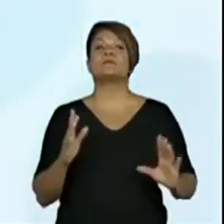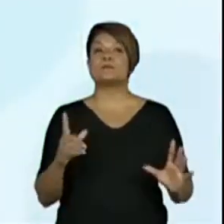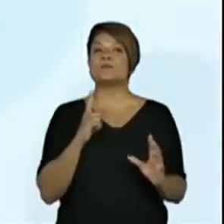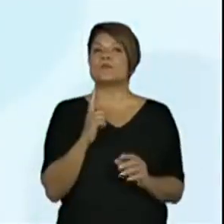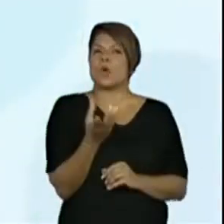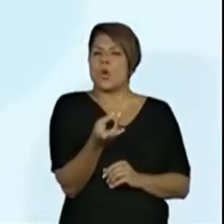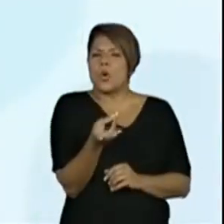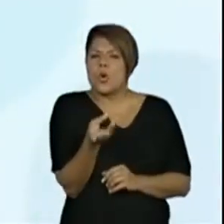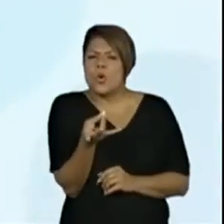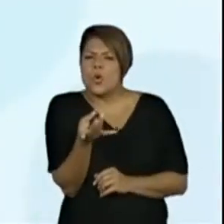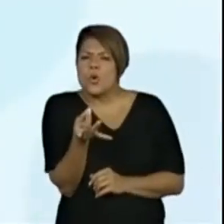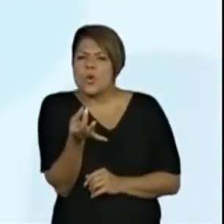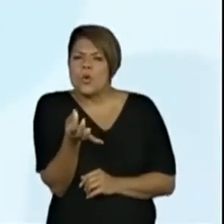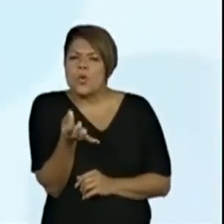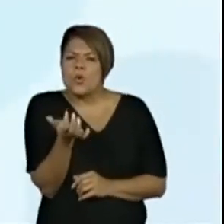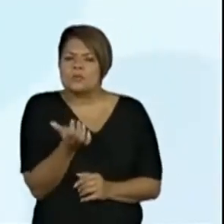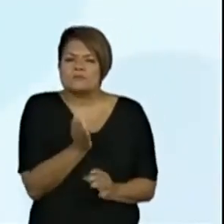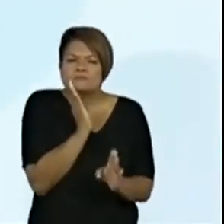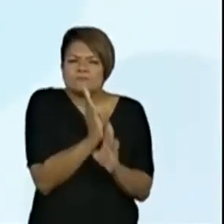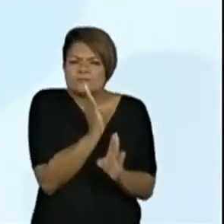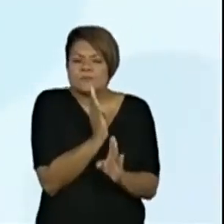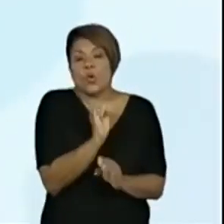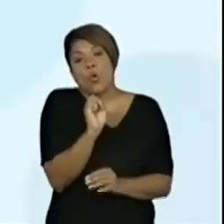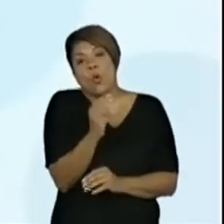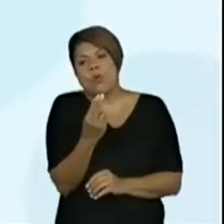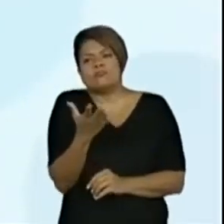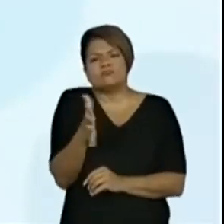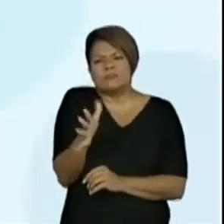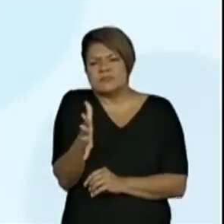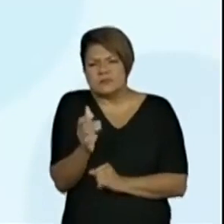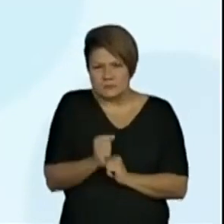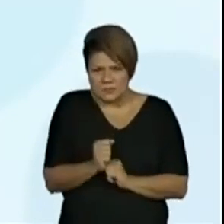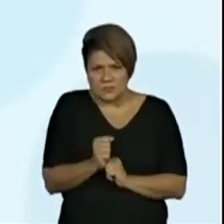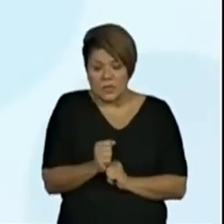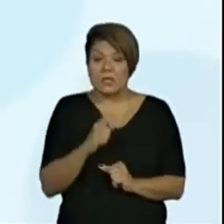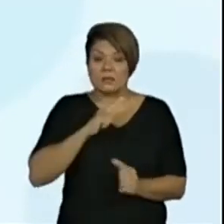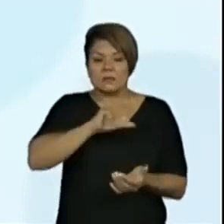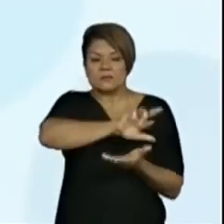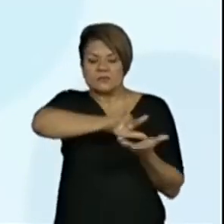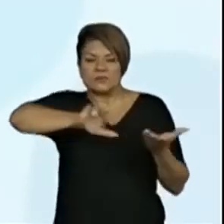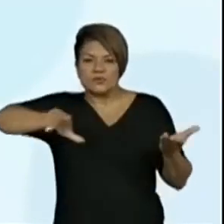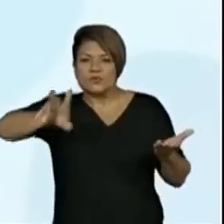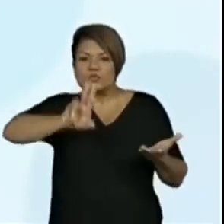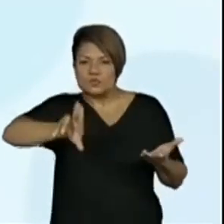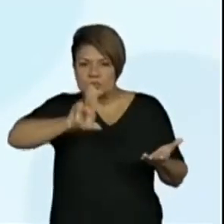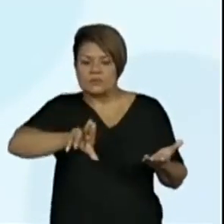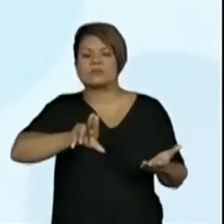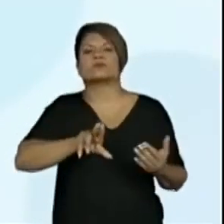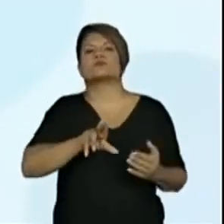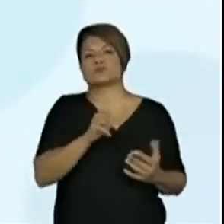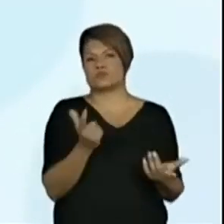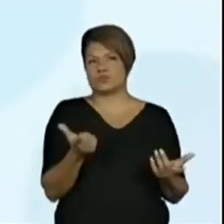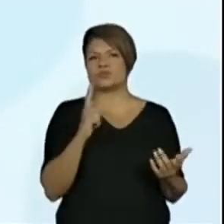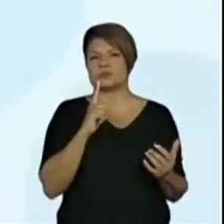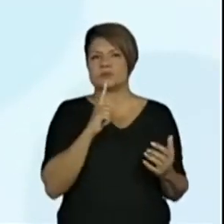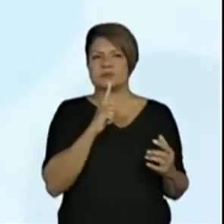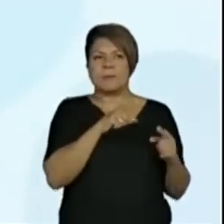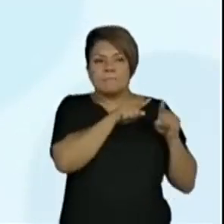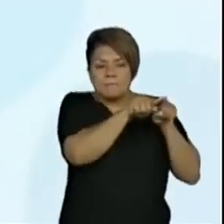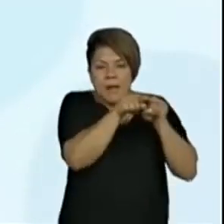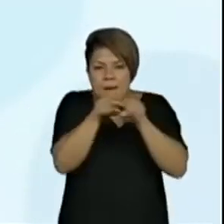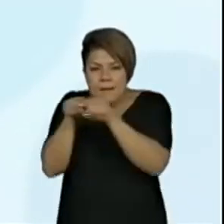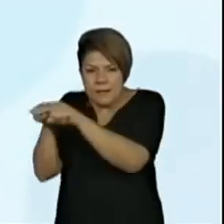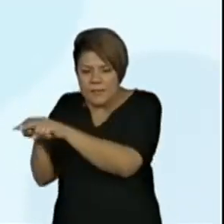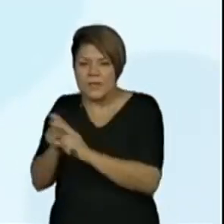Contar de maneira exata ou aproximada, utilizando diferentes estratégias como pareamento e outros